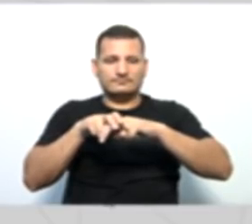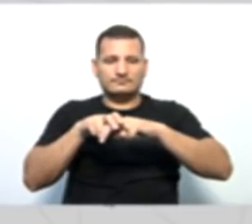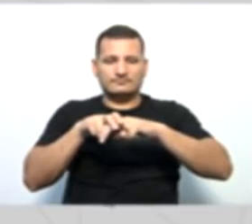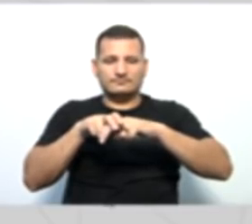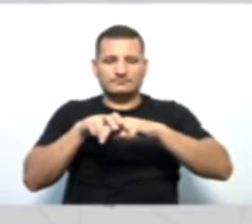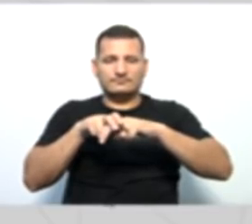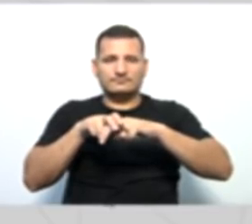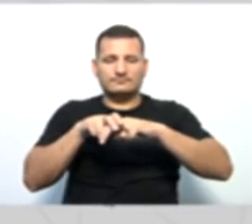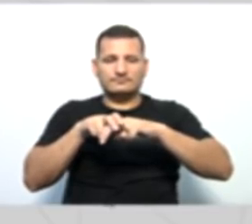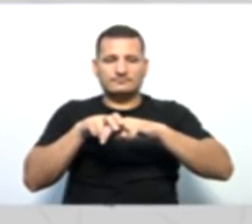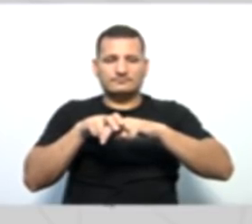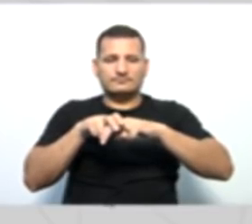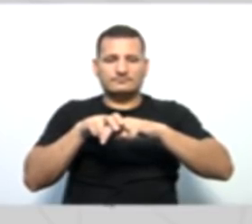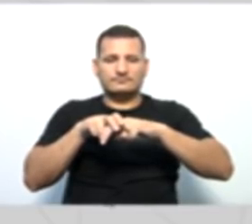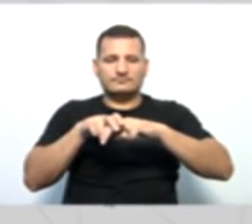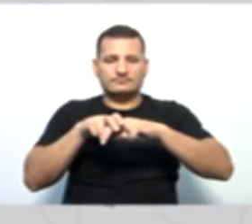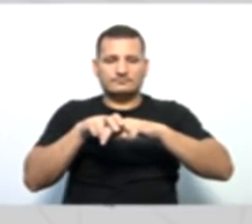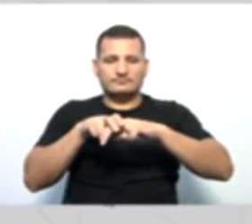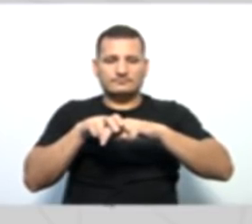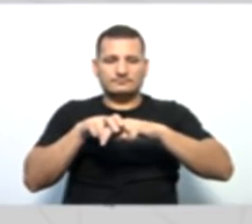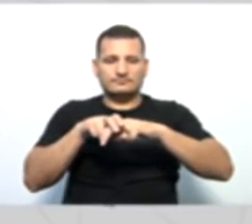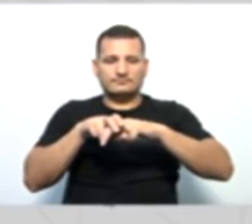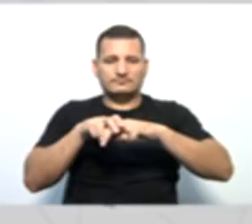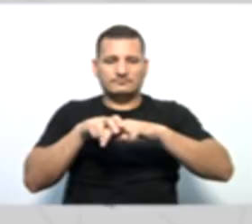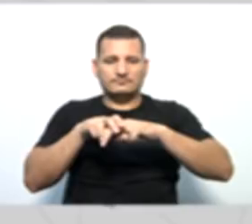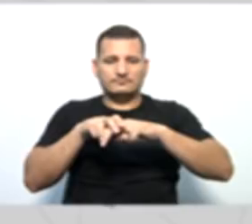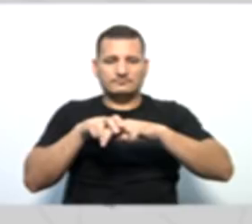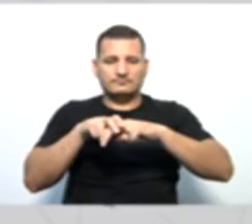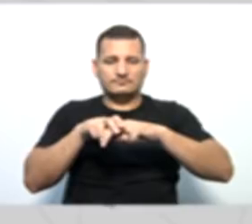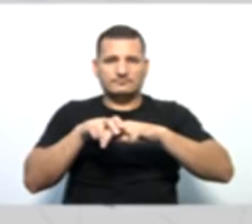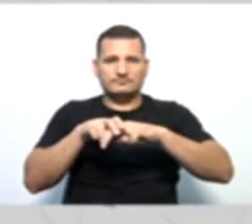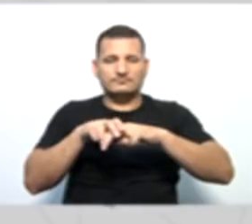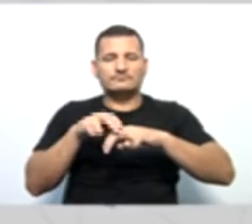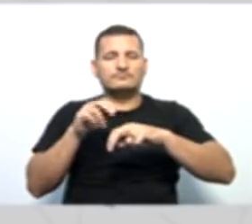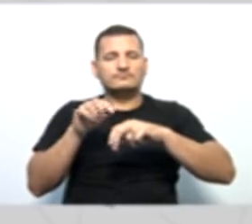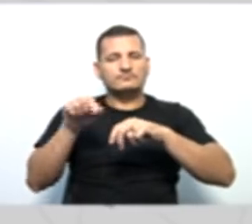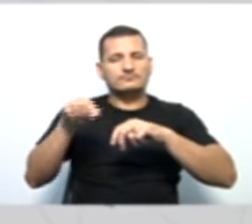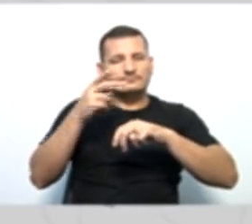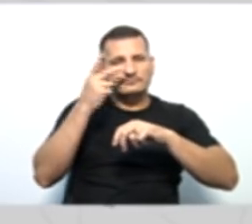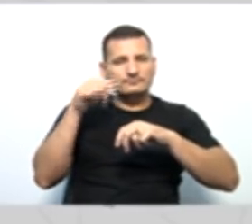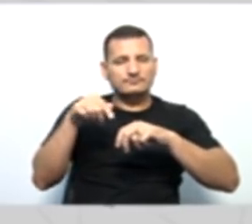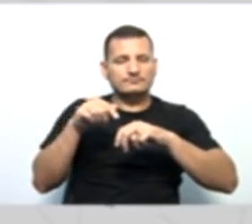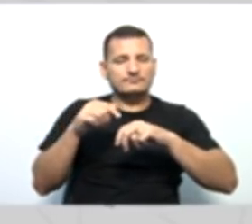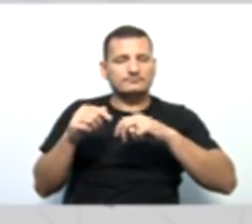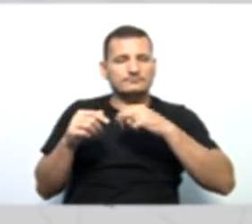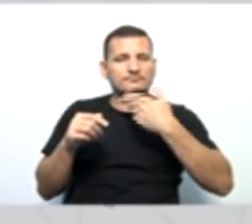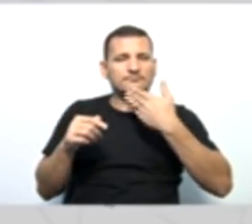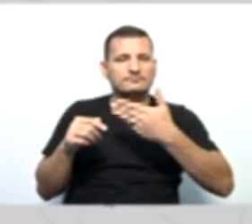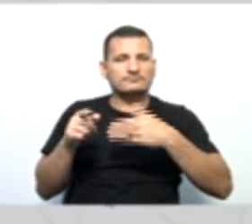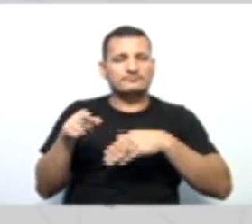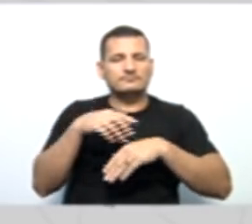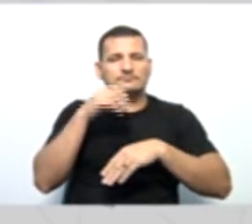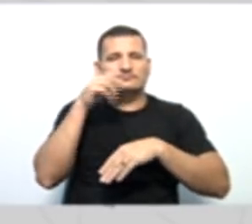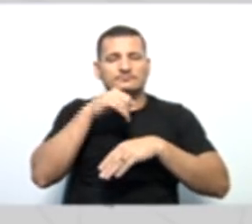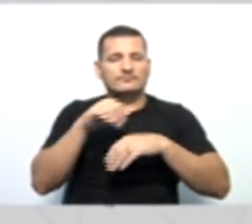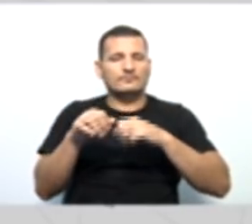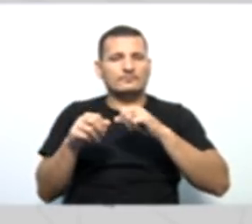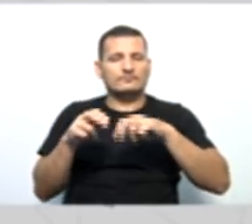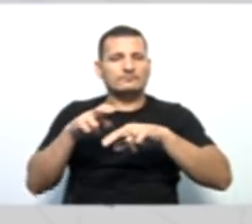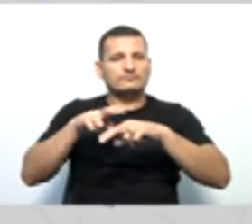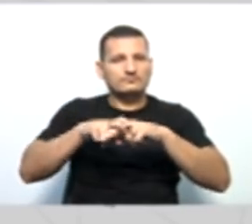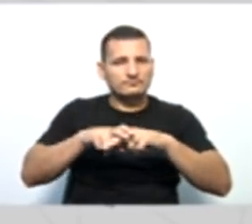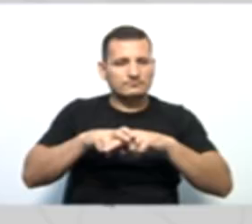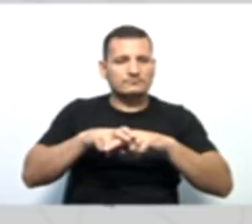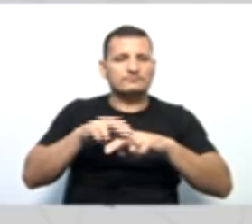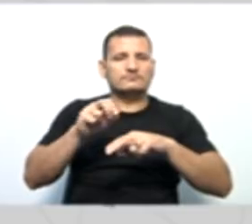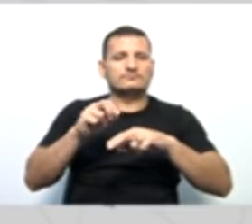sentado e abaixar a cabeça no seu colo. Então faça isso com a pessoa, peça para ela respirar, colocar a vítima em ambiente arejado, afrouxar as